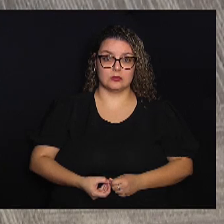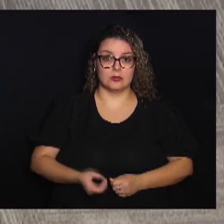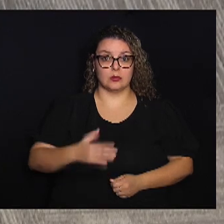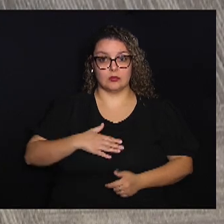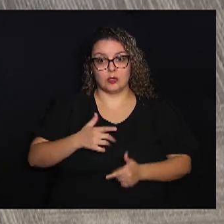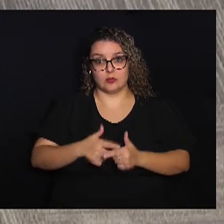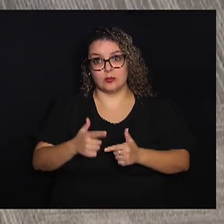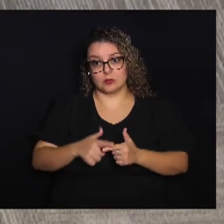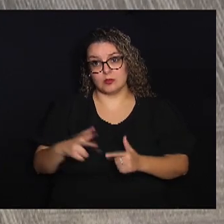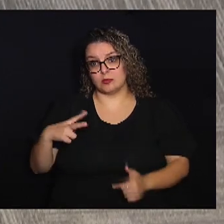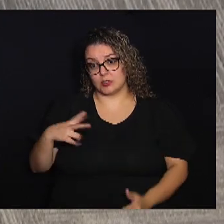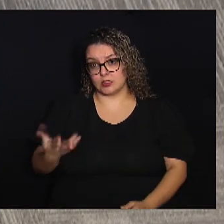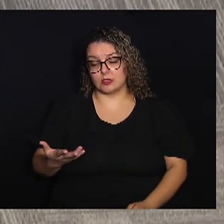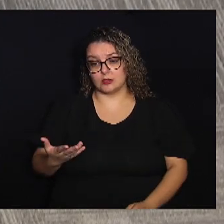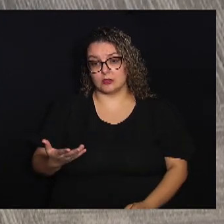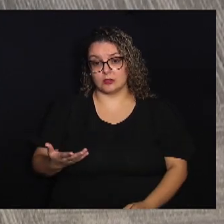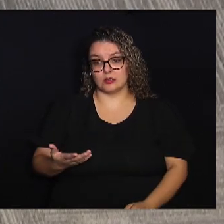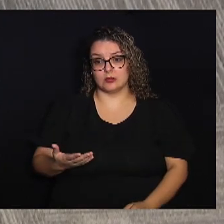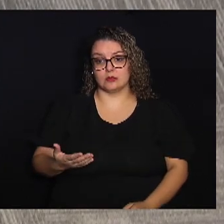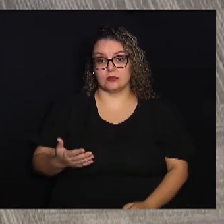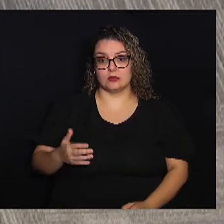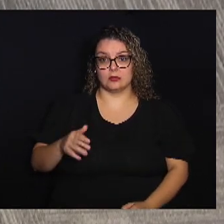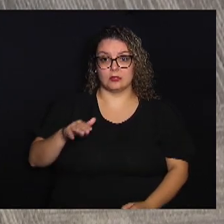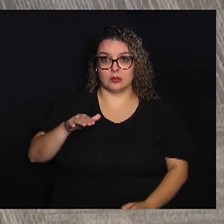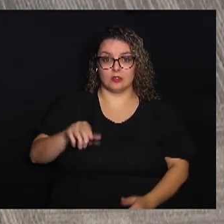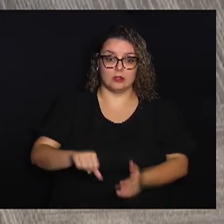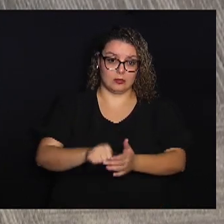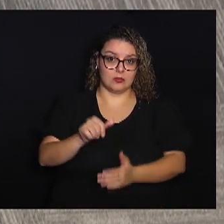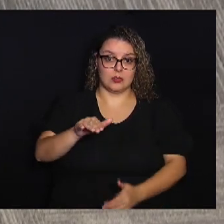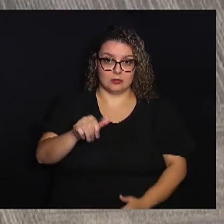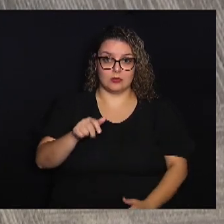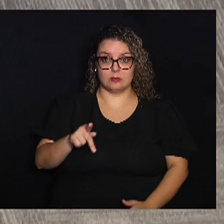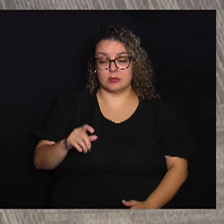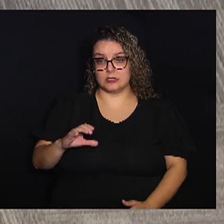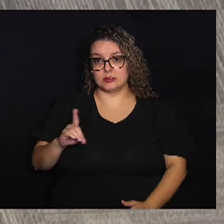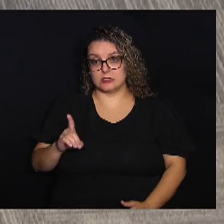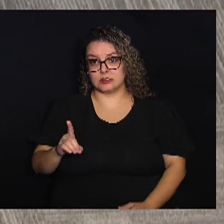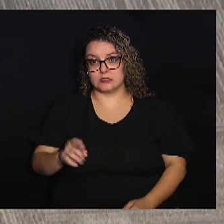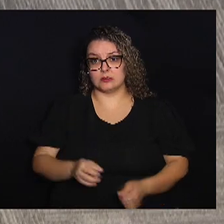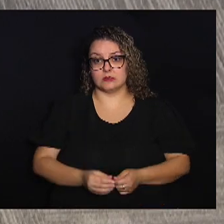porque chamaram a primeira pessoa PCD,